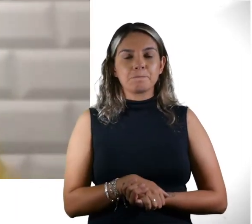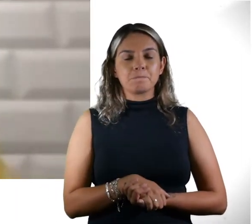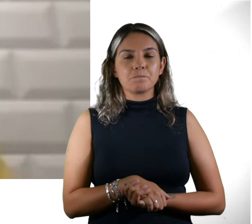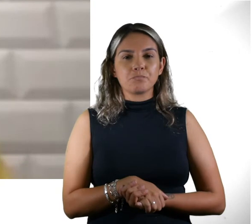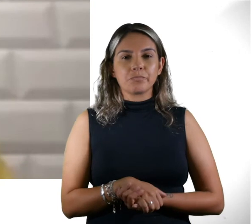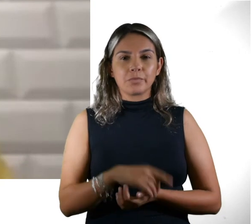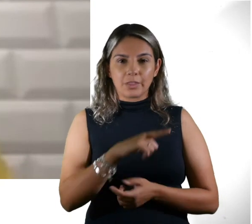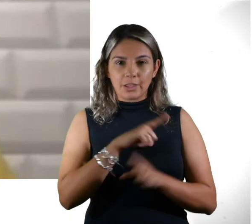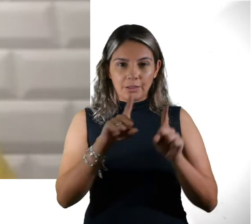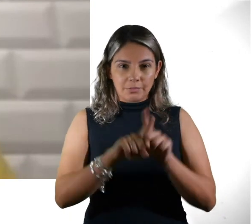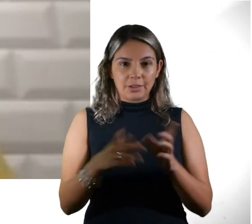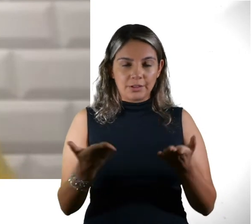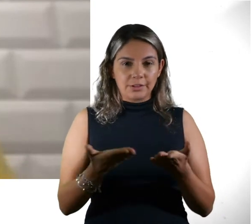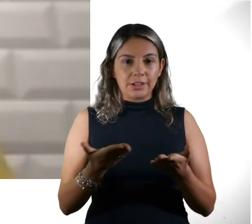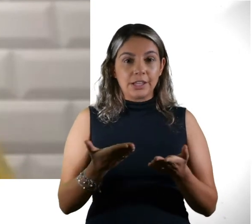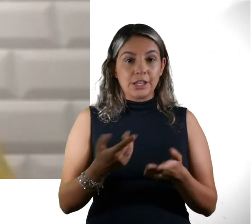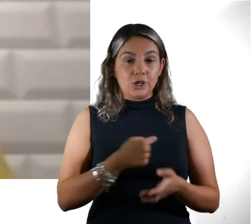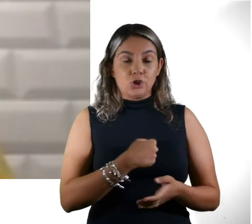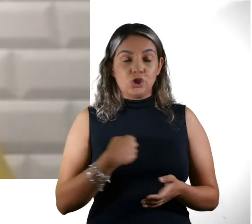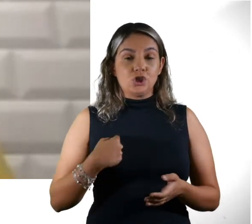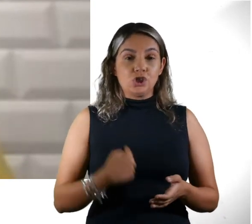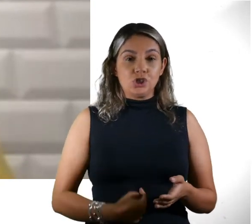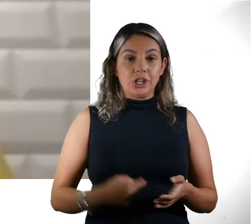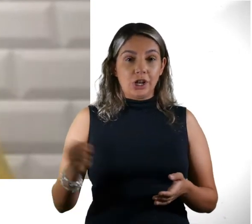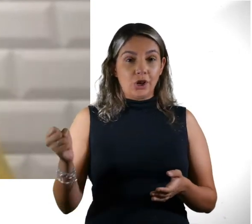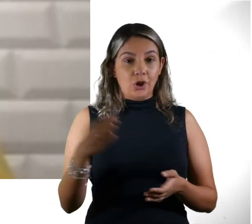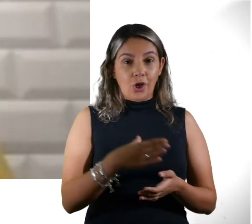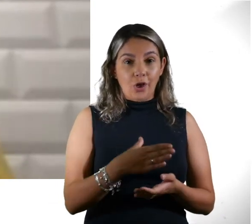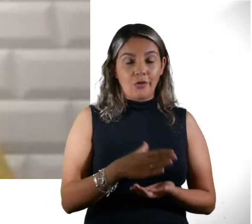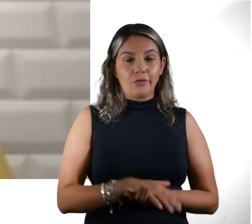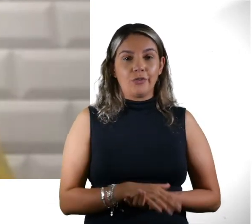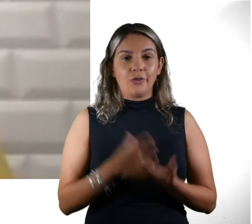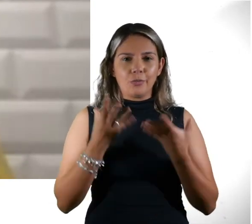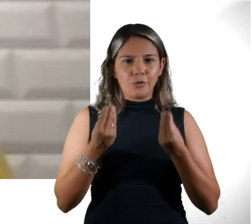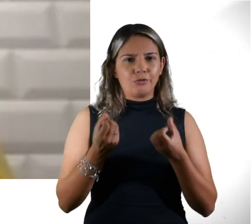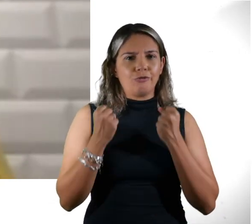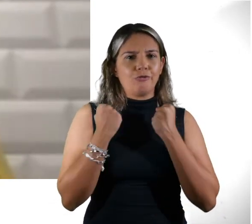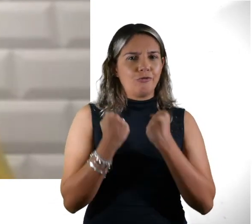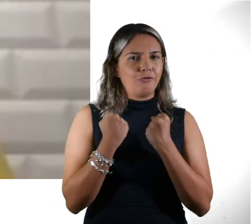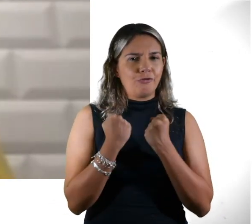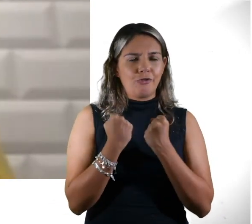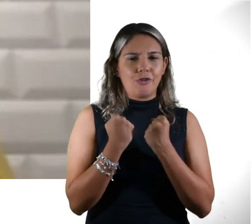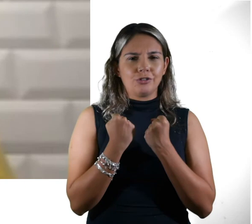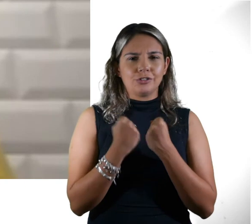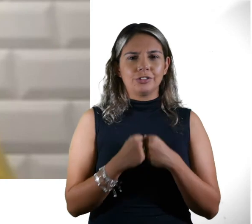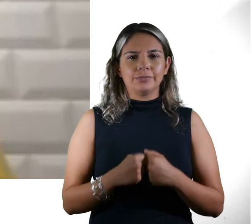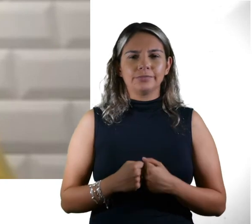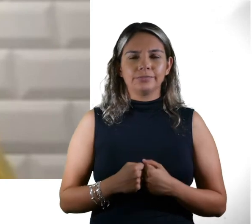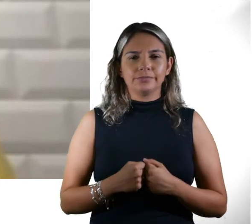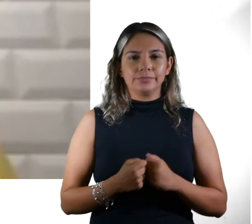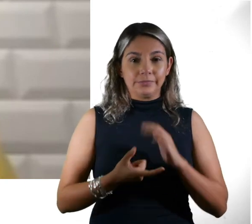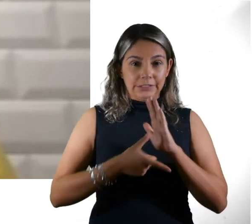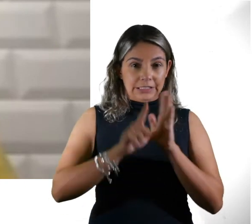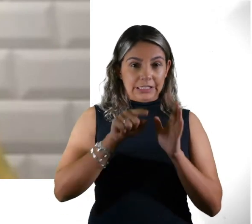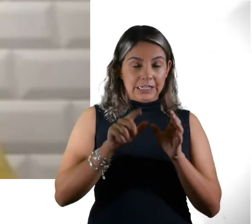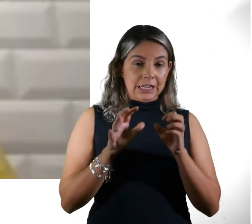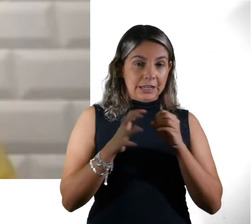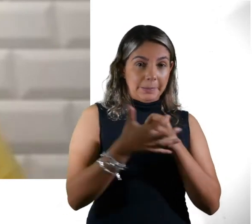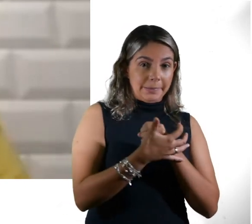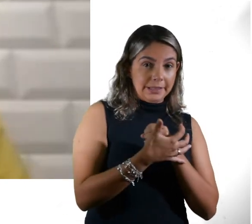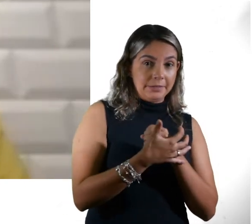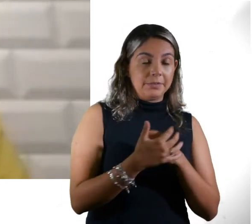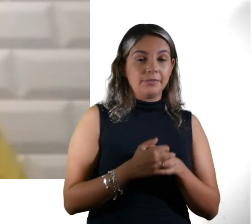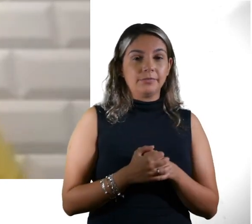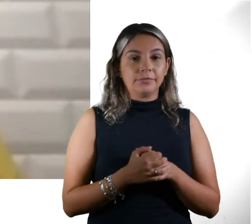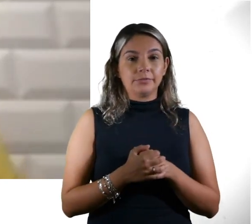Han, e tenho também agora na China. Na China é um mercado novo, mas é um mercado muito, muito, muito forte. Antes